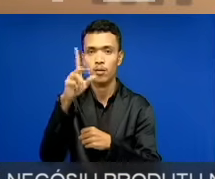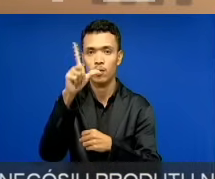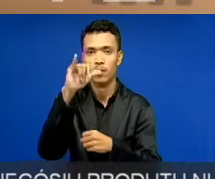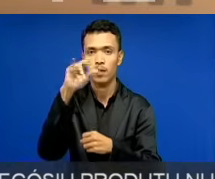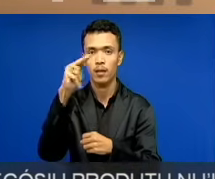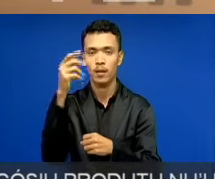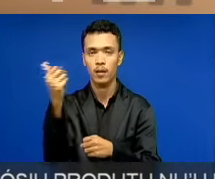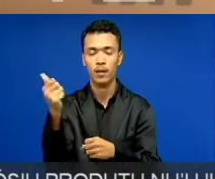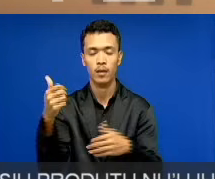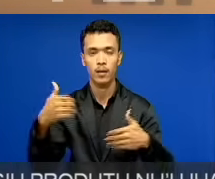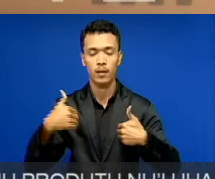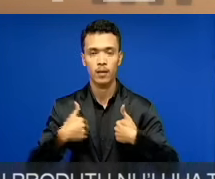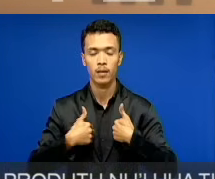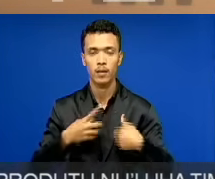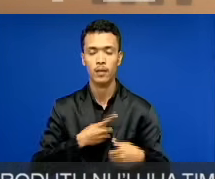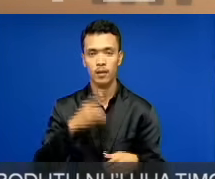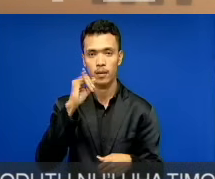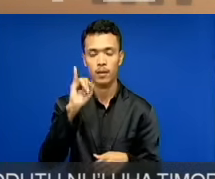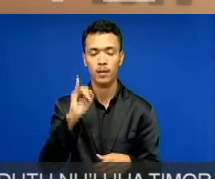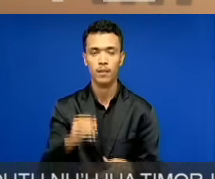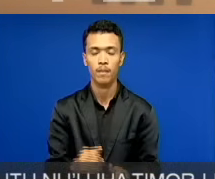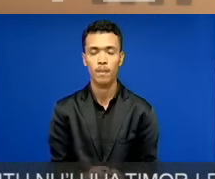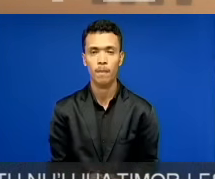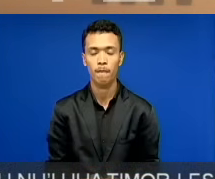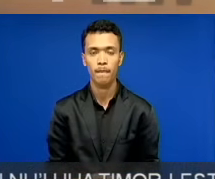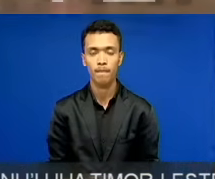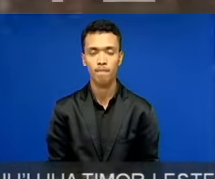a área Praia dos Coqueiros, Dili, foi na Laisne.